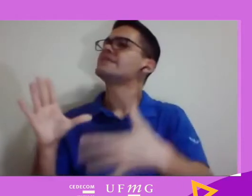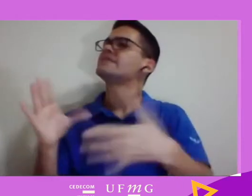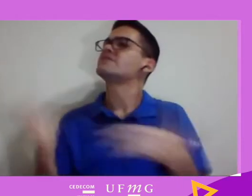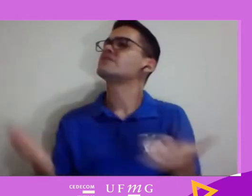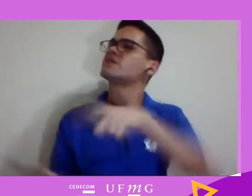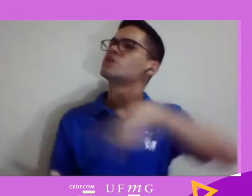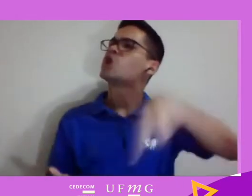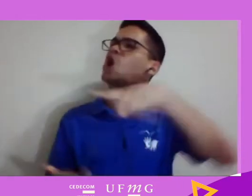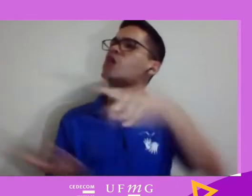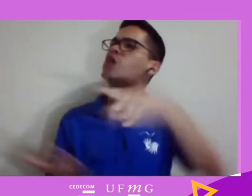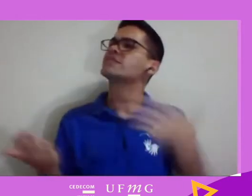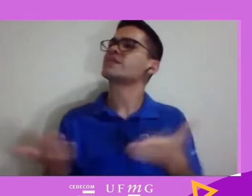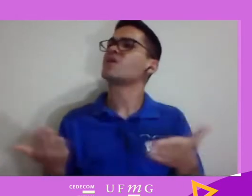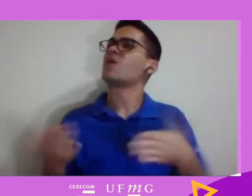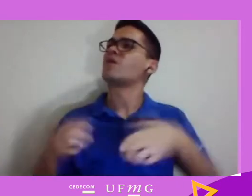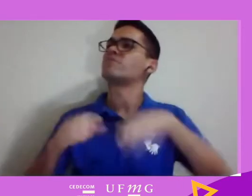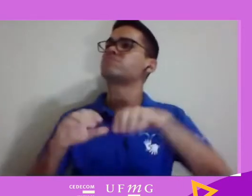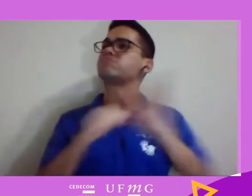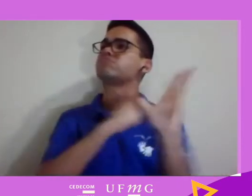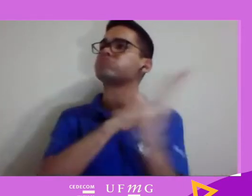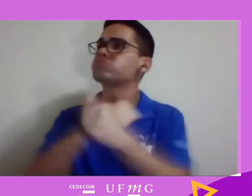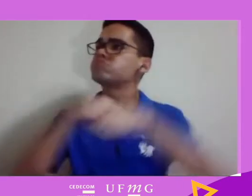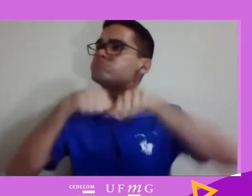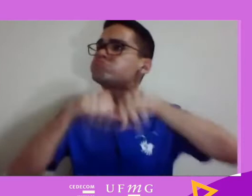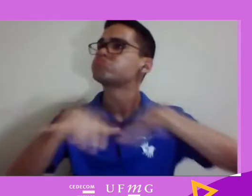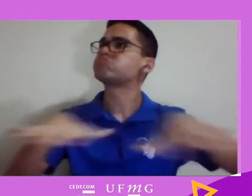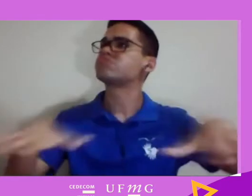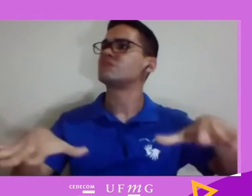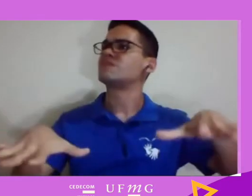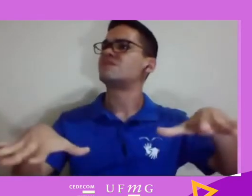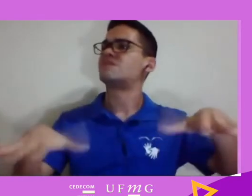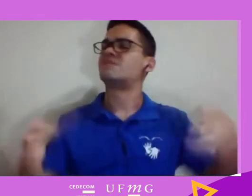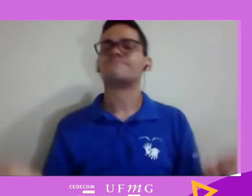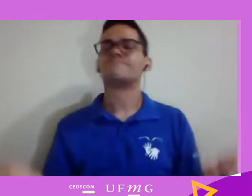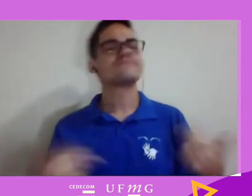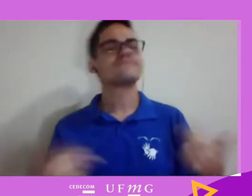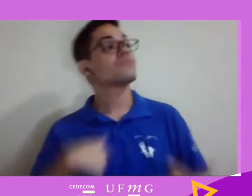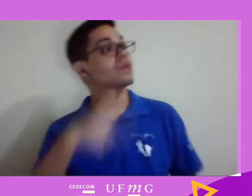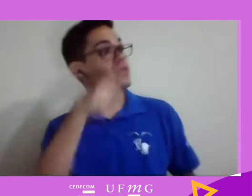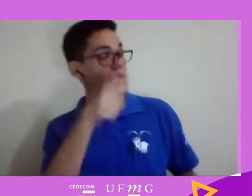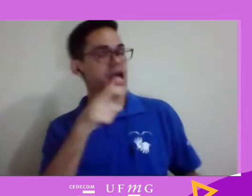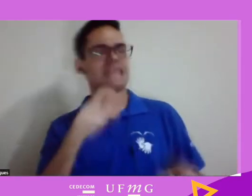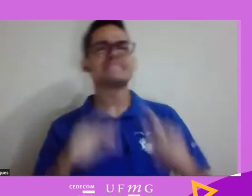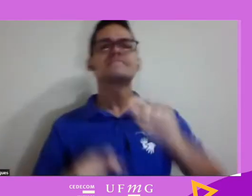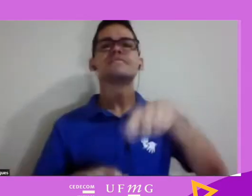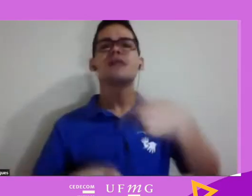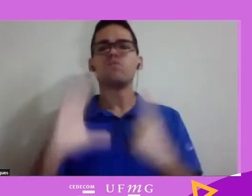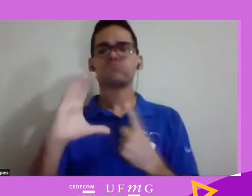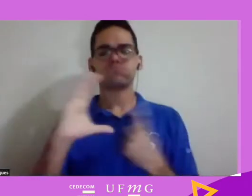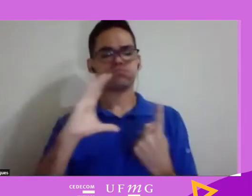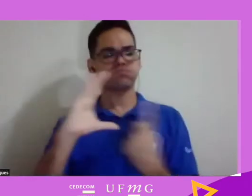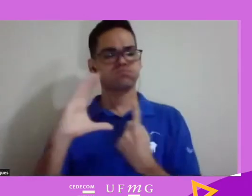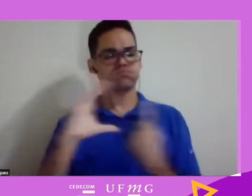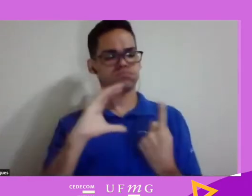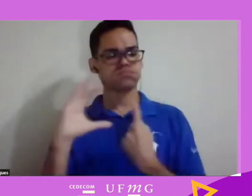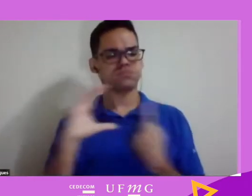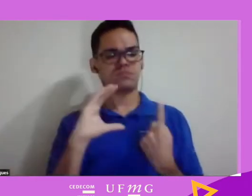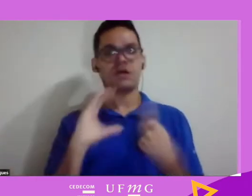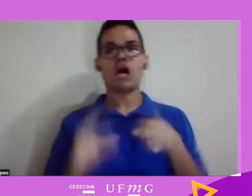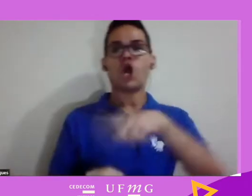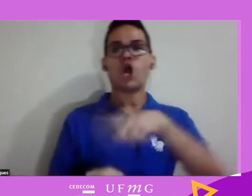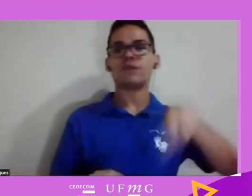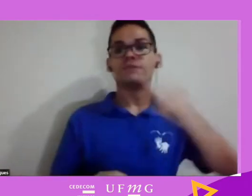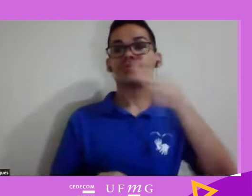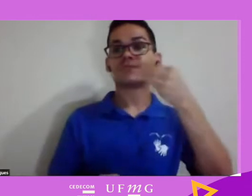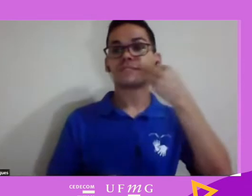coisa interessante, porque esse distanciamento social, ao mesmo tempo, nos leva a uma aproximação social. Nós nunca estivemos